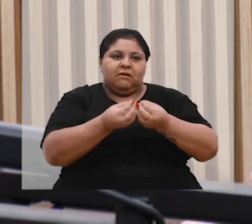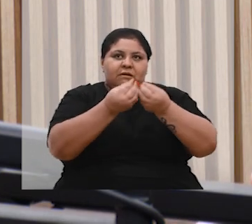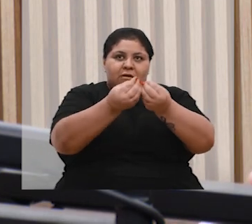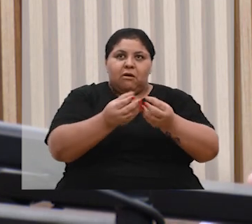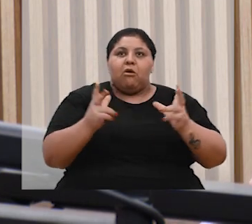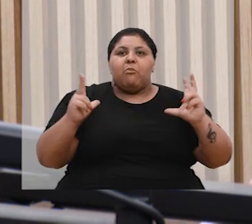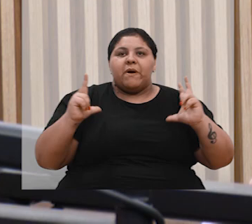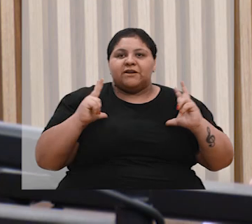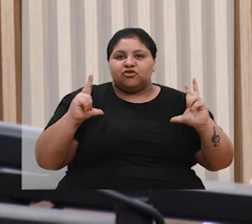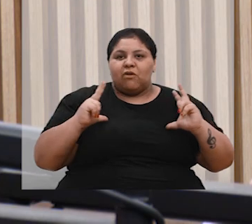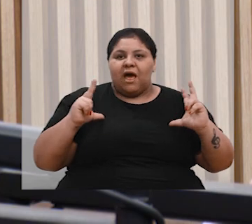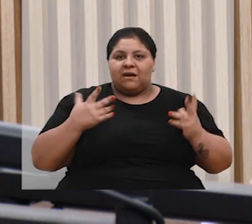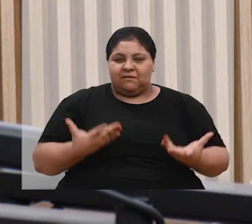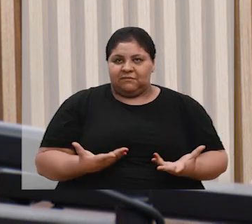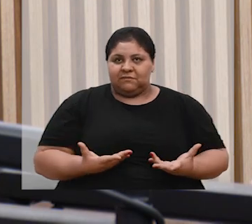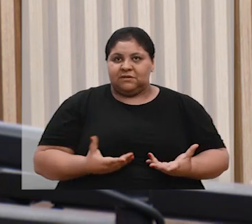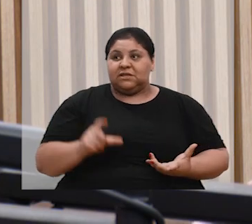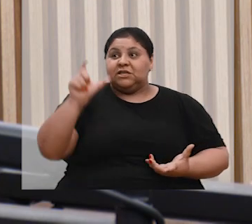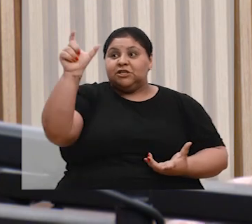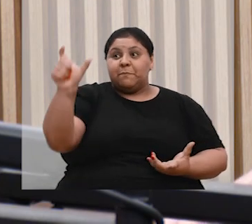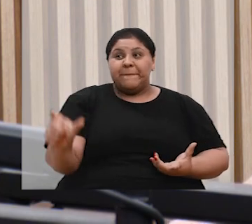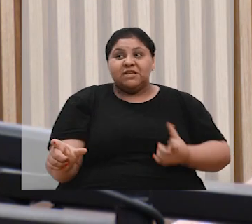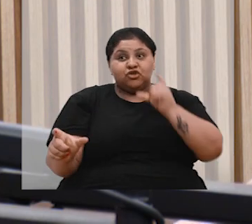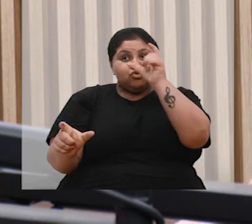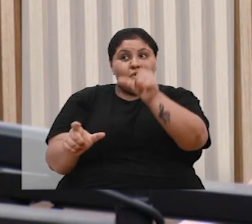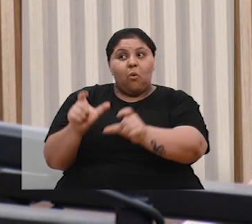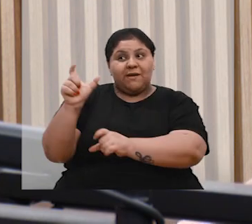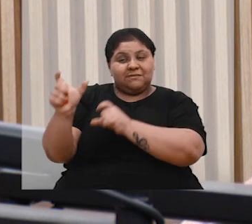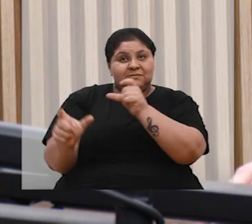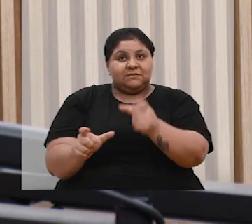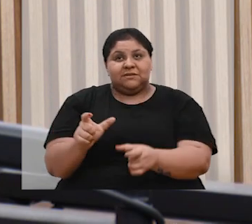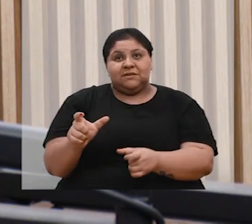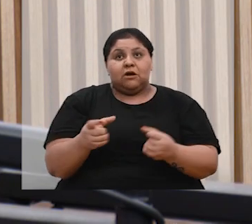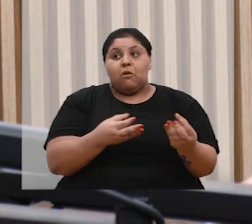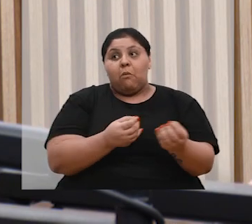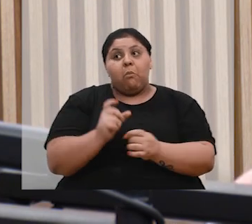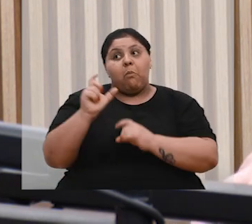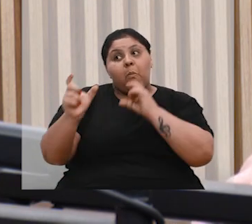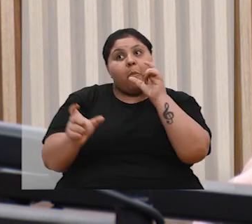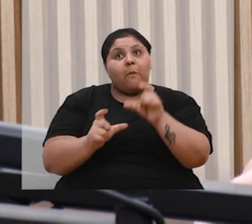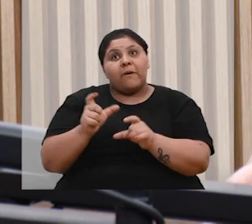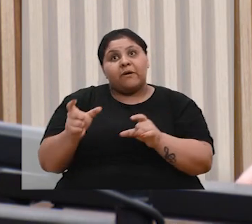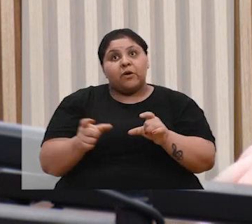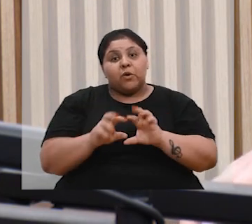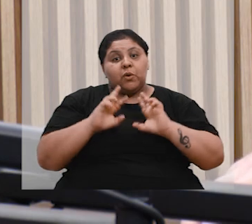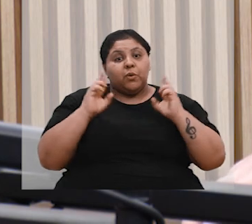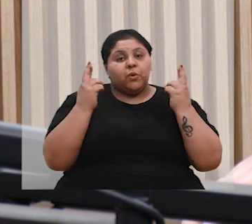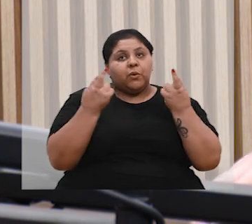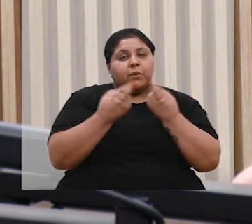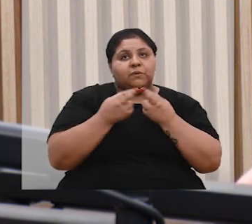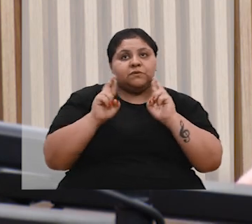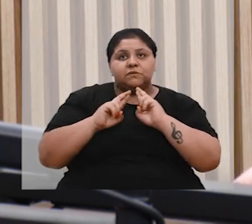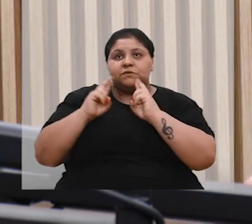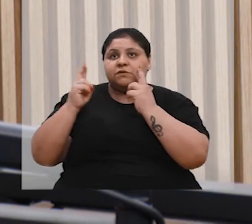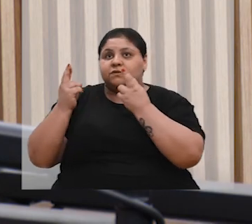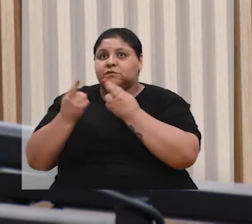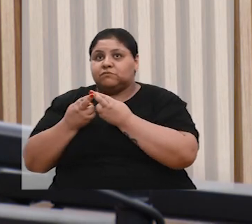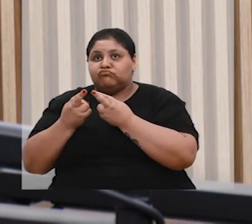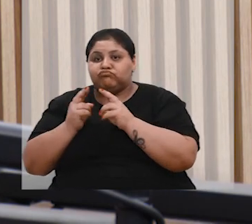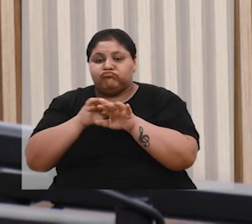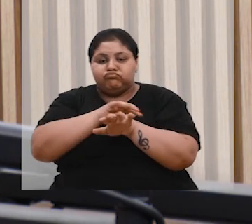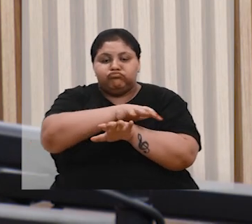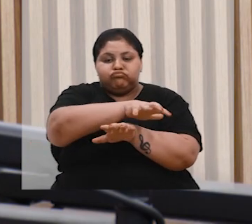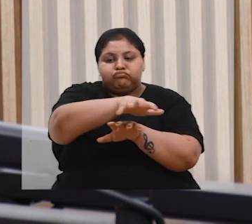de particulares, de pessoas, né? Há muitas pessoas que se reúnem em